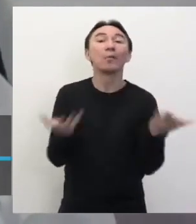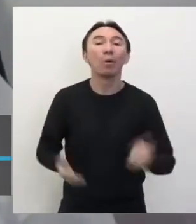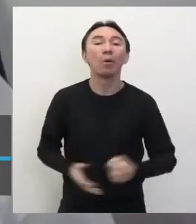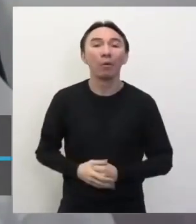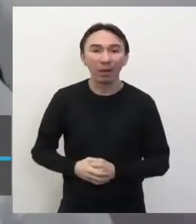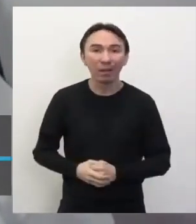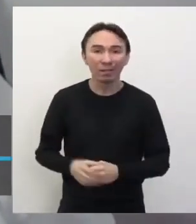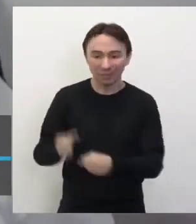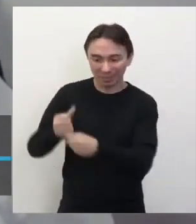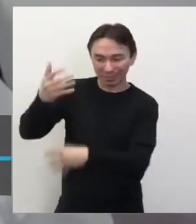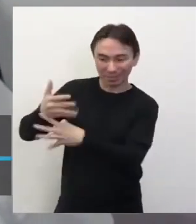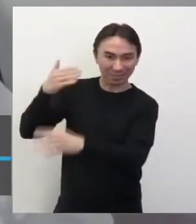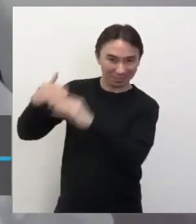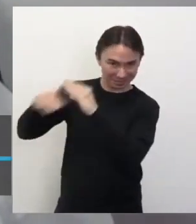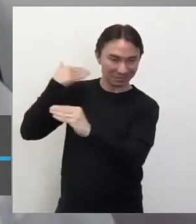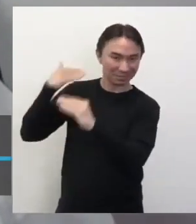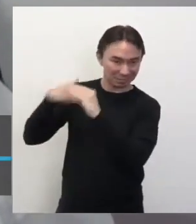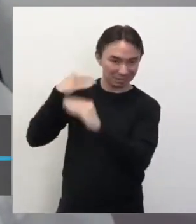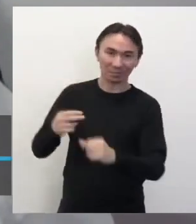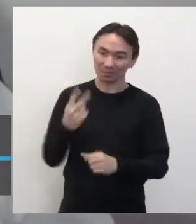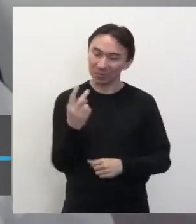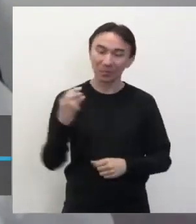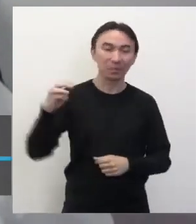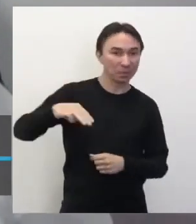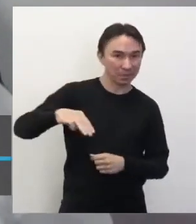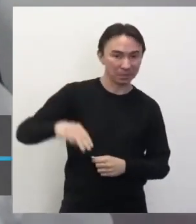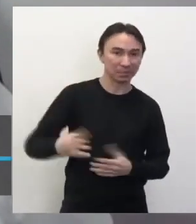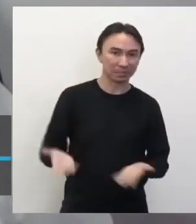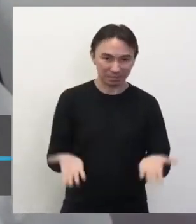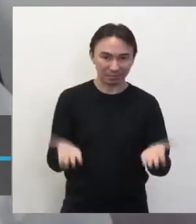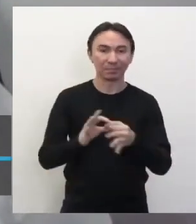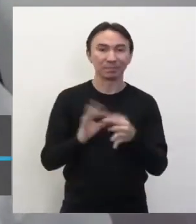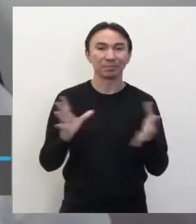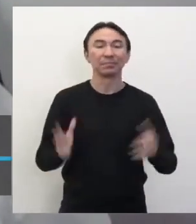falar. A gente vai dar 2 minutinhos para você, tá bom?